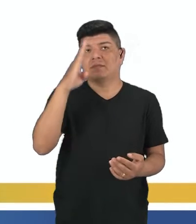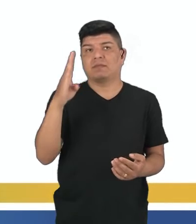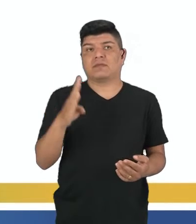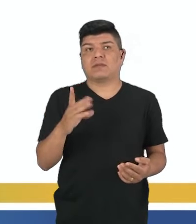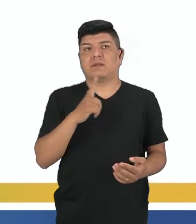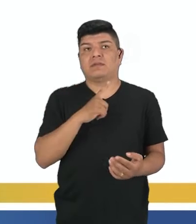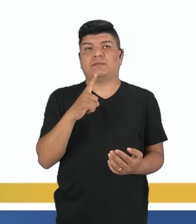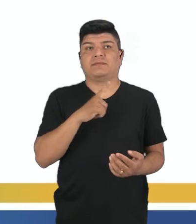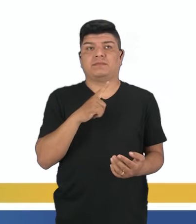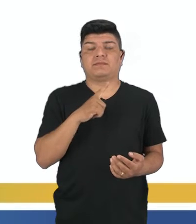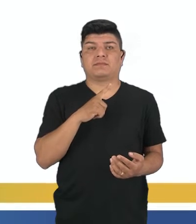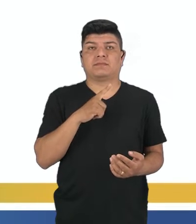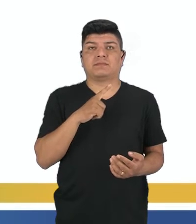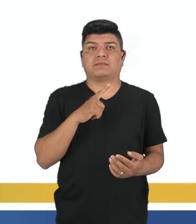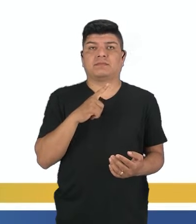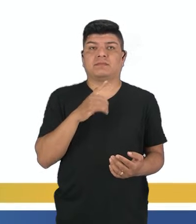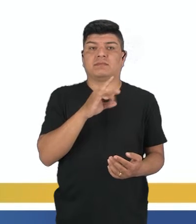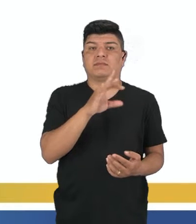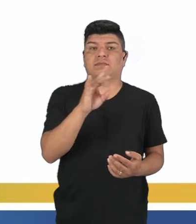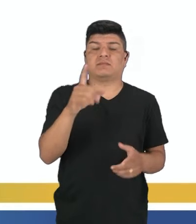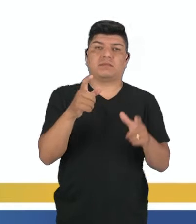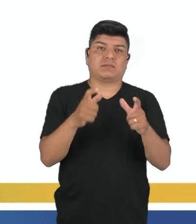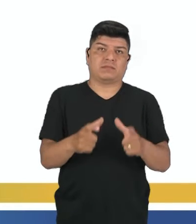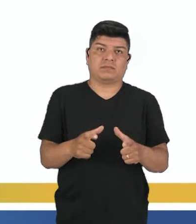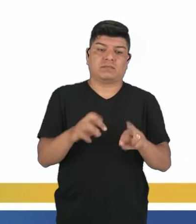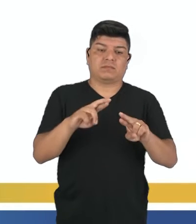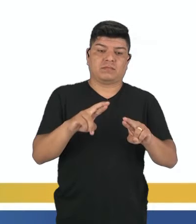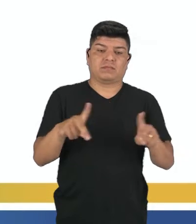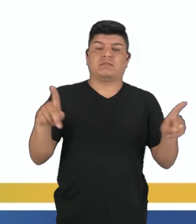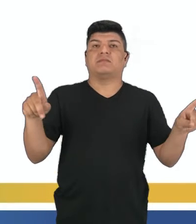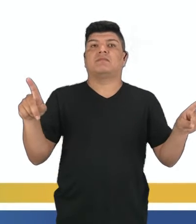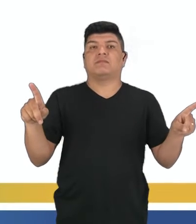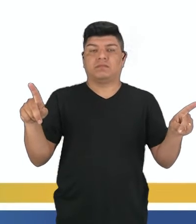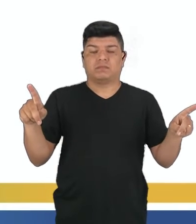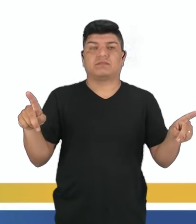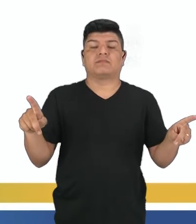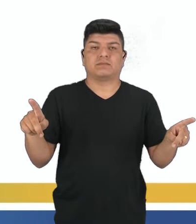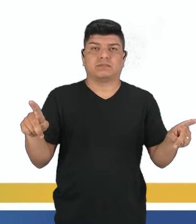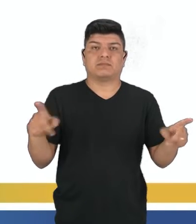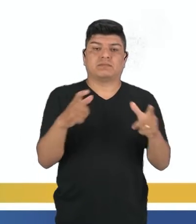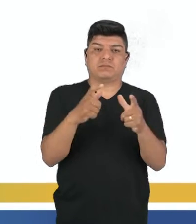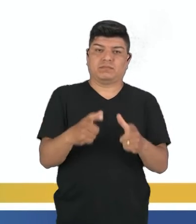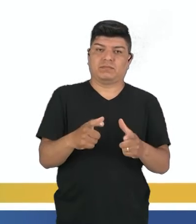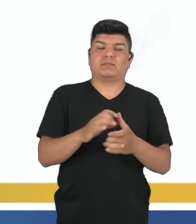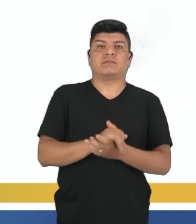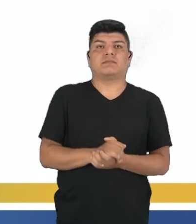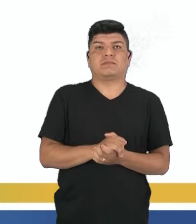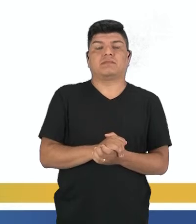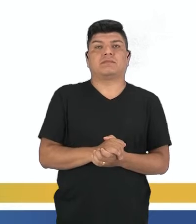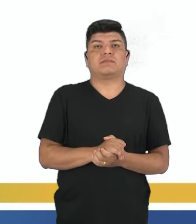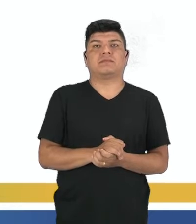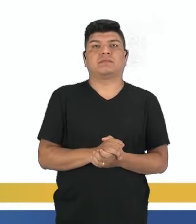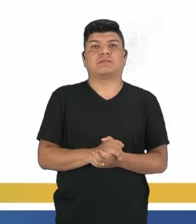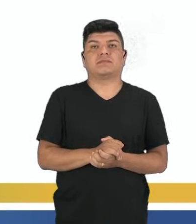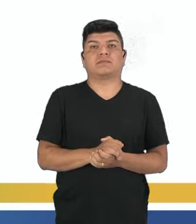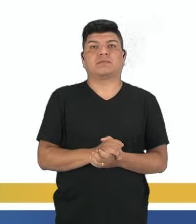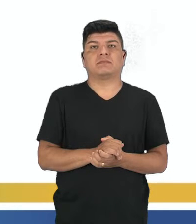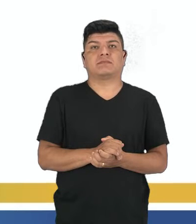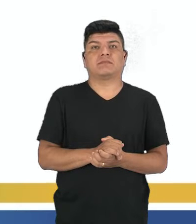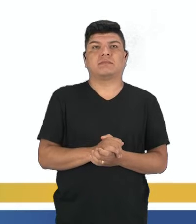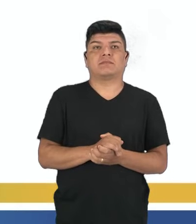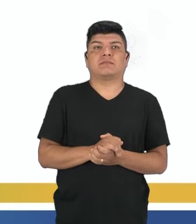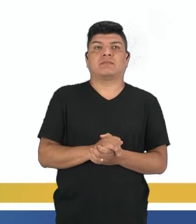ele possui em cada região diferentes tipos, né, de ambientes. Olha só. O